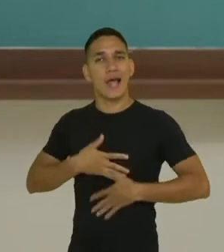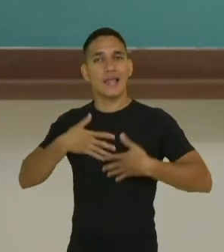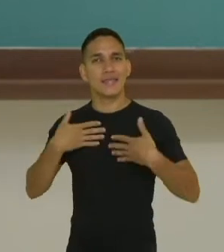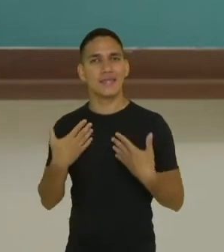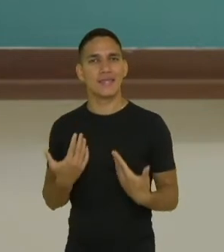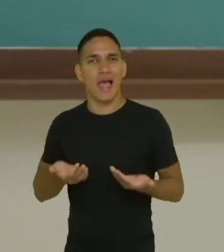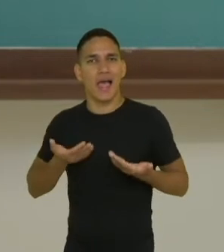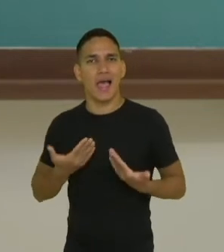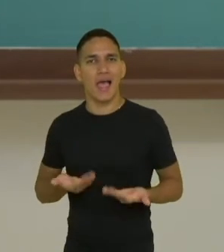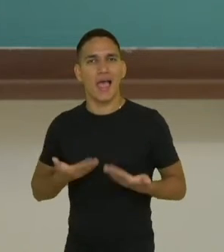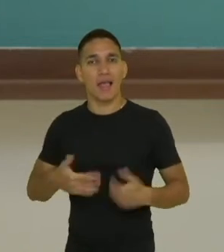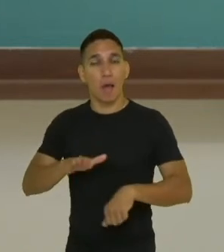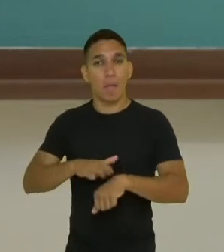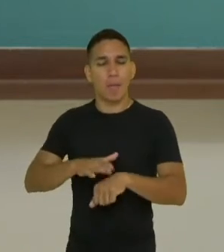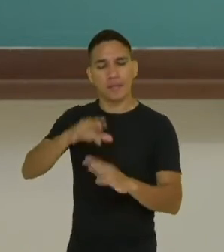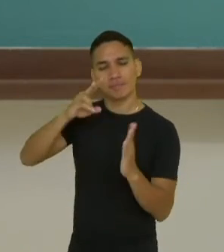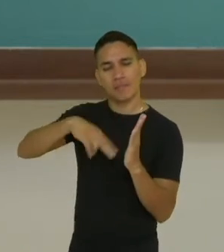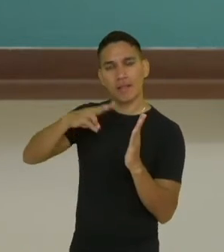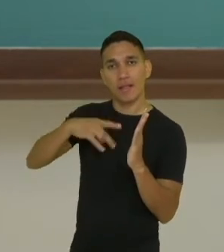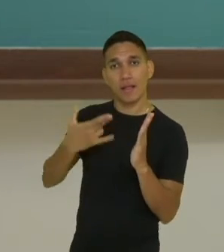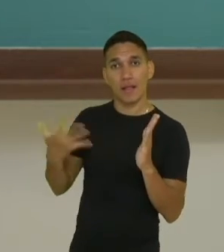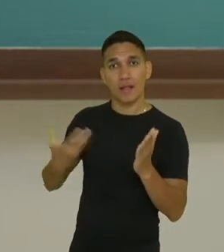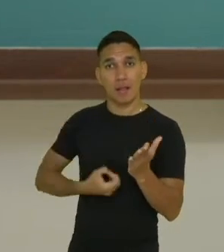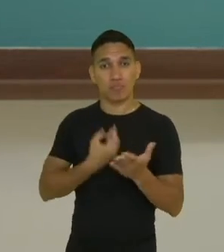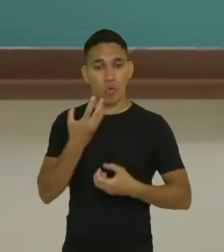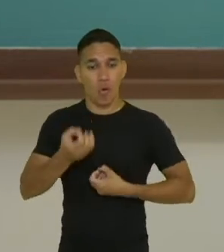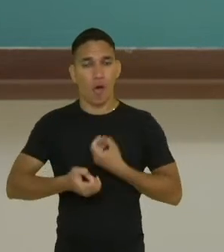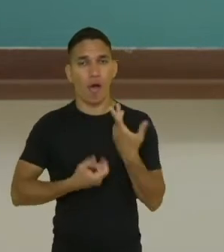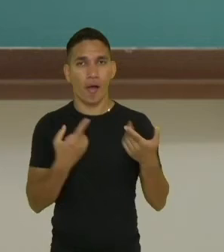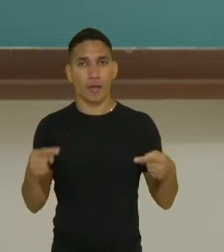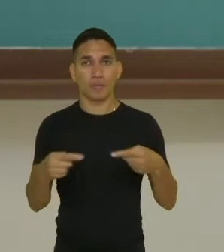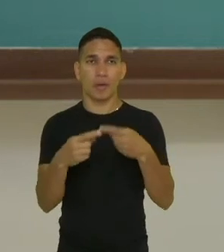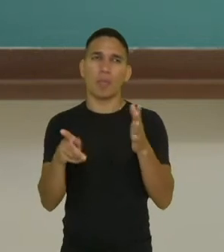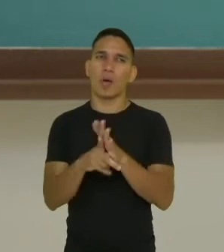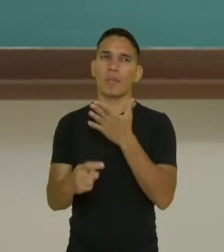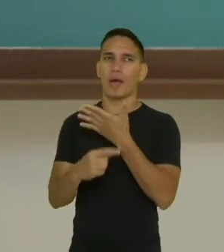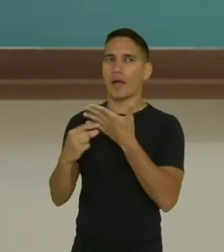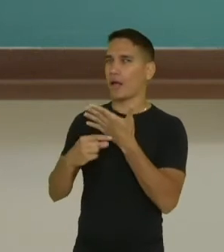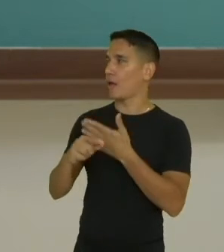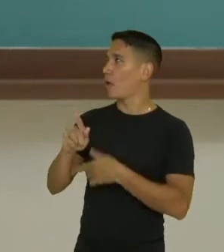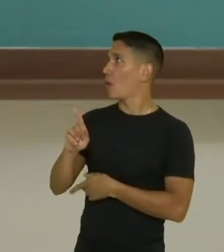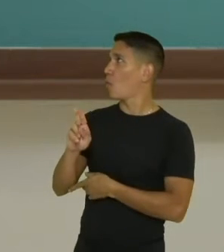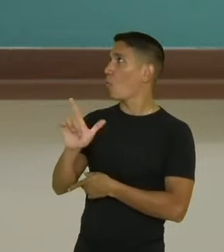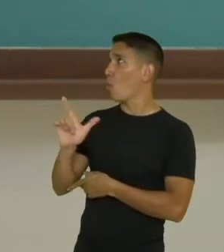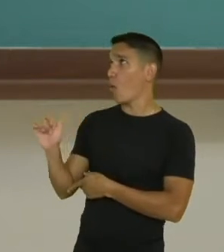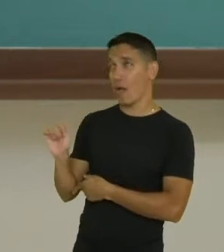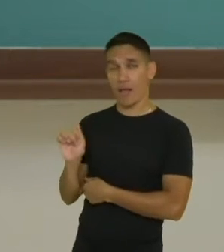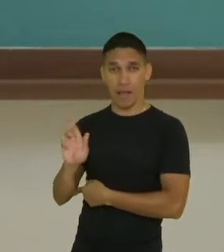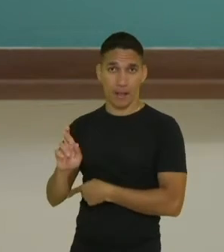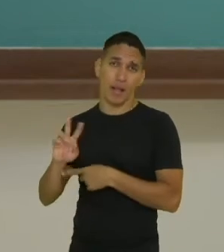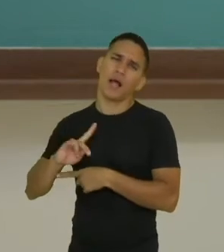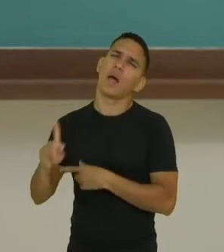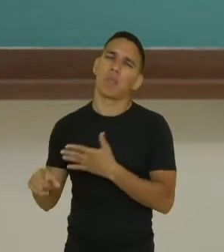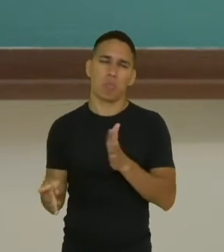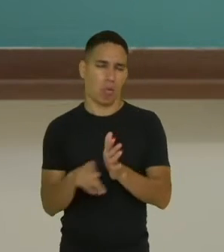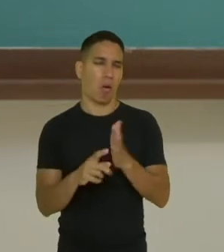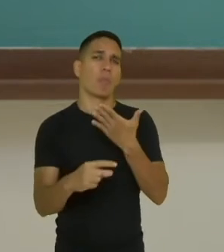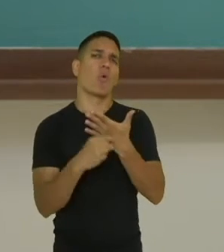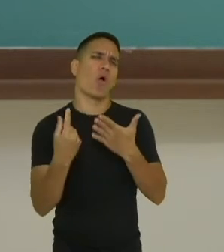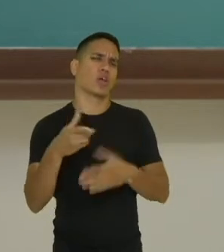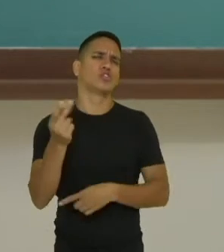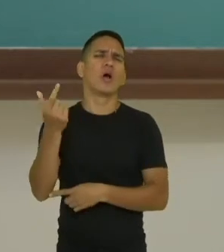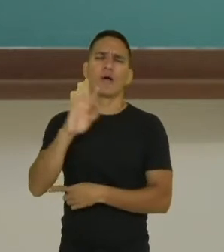leveza ao ler esta poesia em questão. Ela é do Ferreira Goulart. Ferreira Goulart é um poeta já